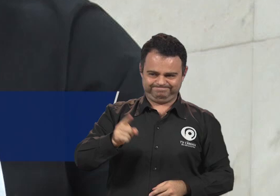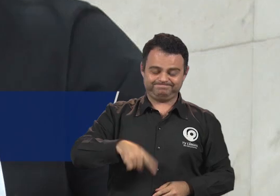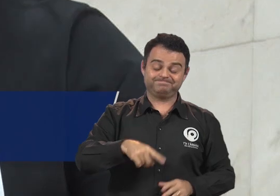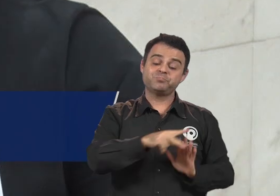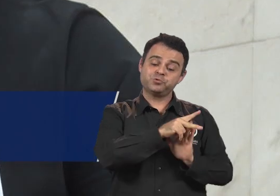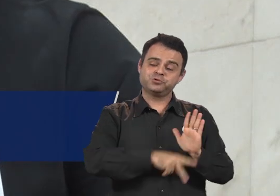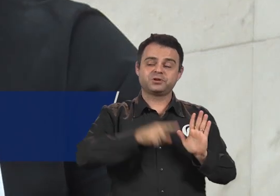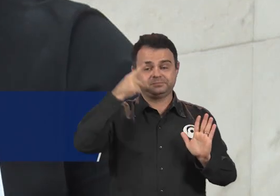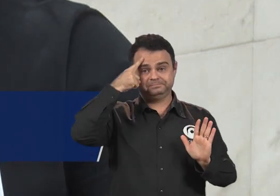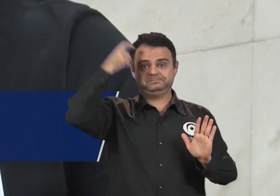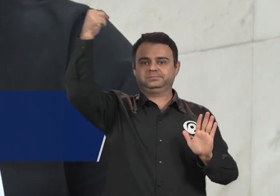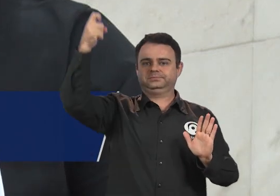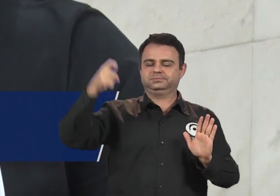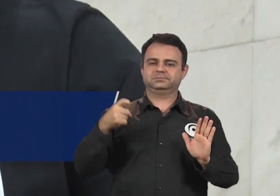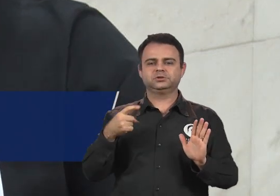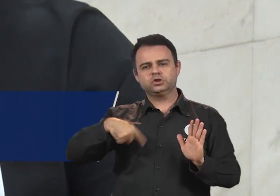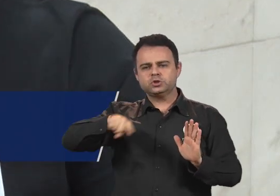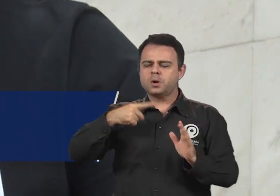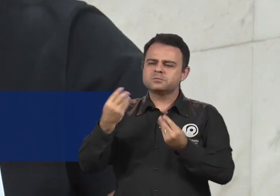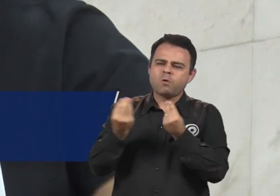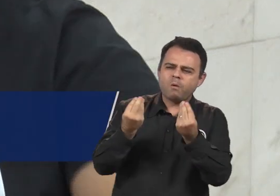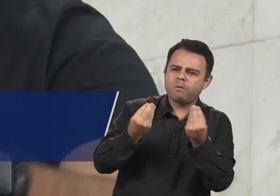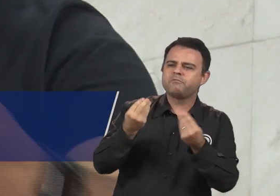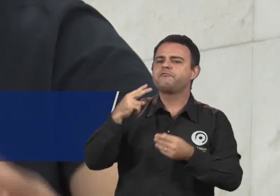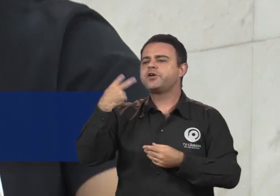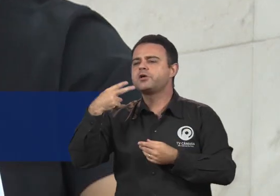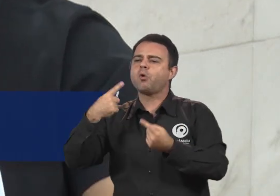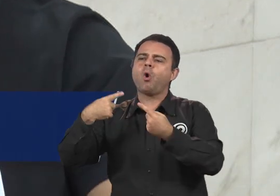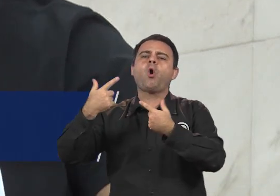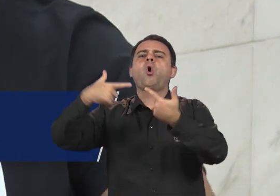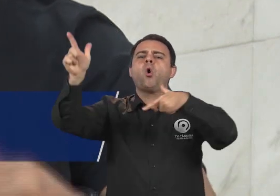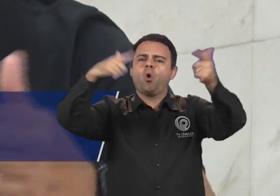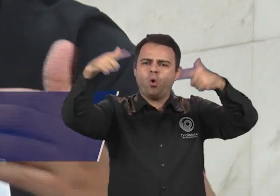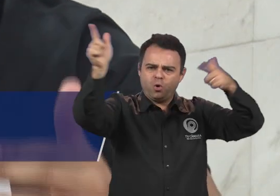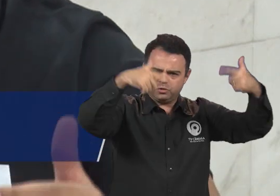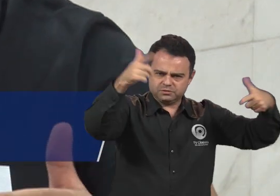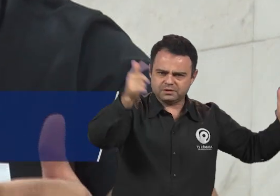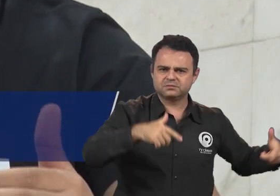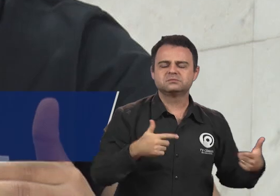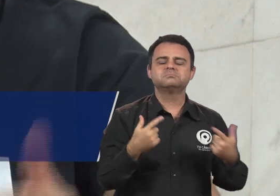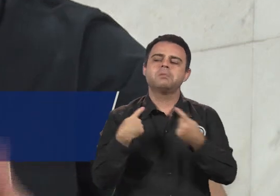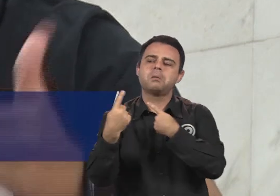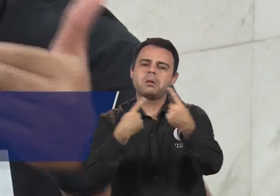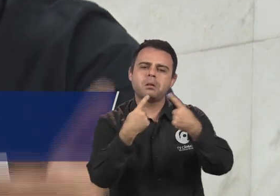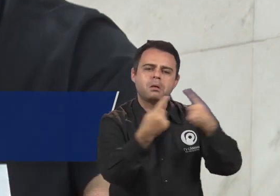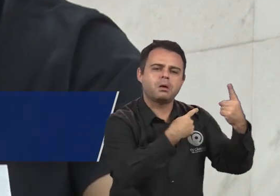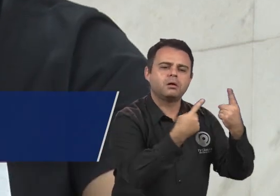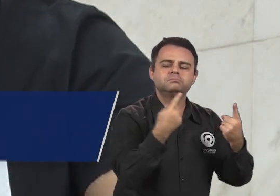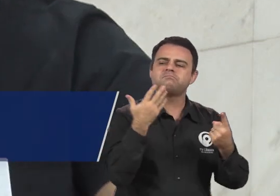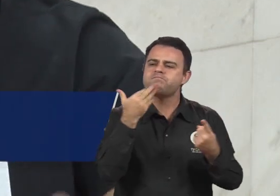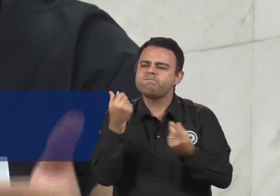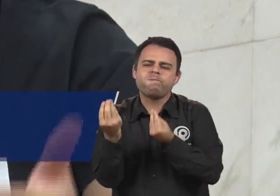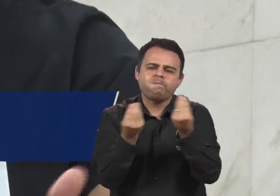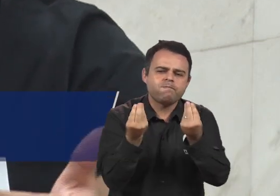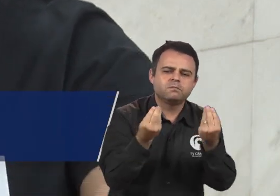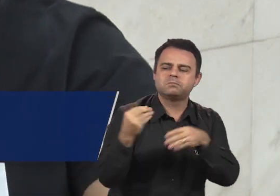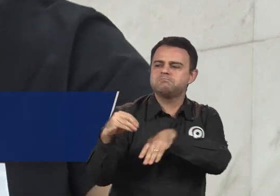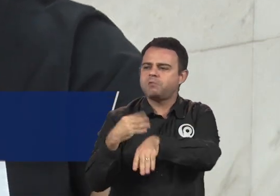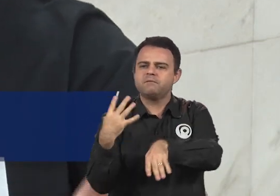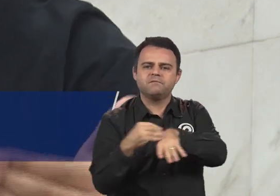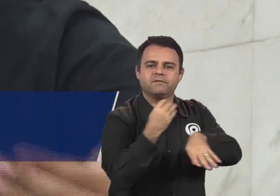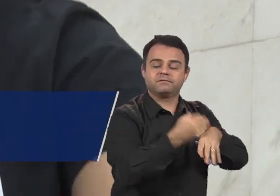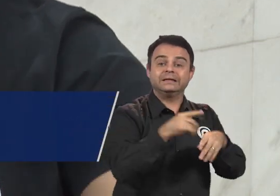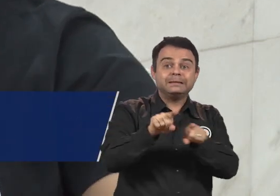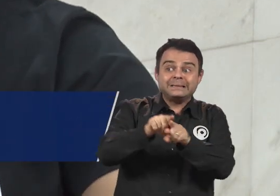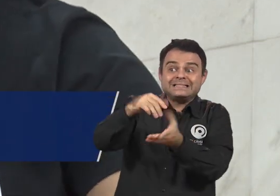projeto a gente tem discutido nos bastidores com outros vereadores, com outras pessoas, inclusive secretários que têm